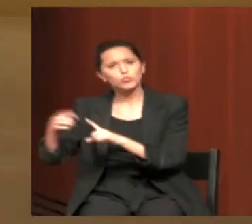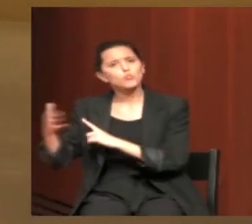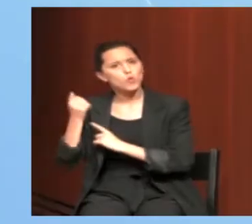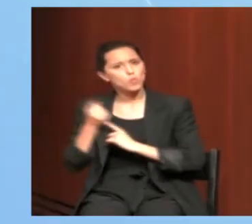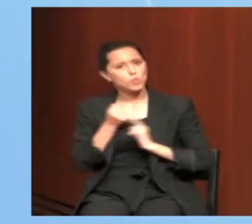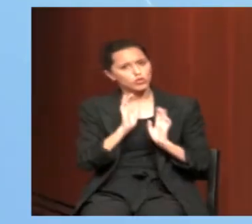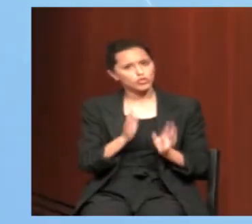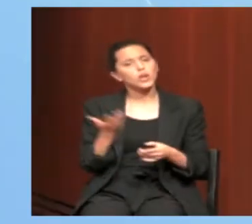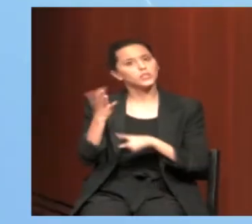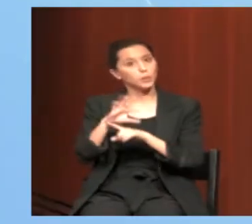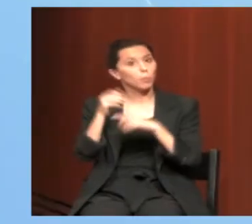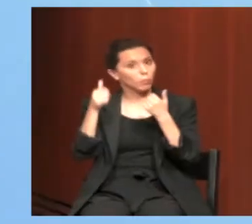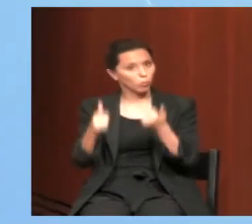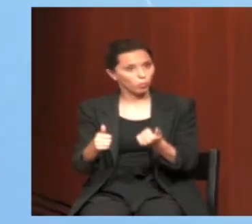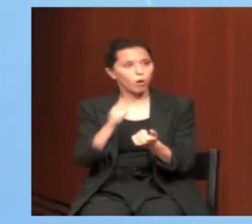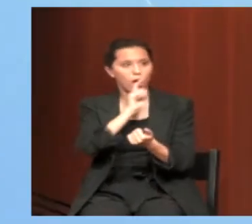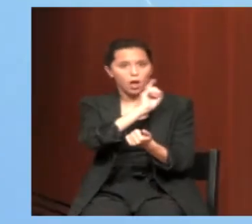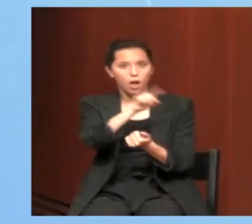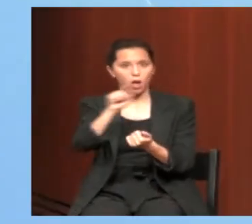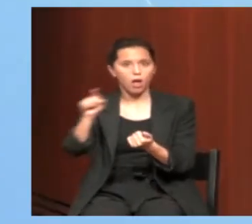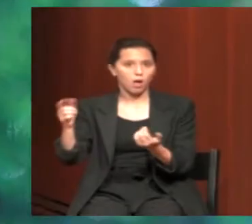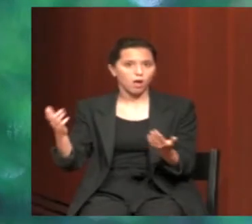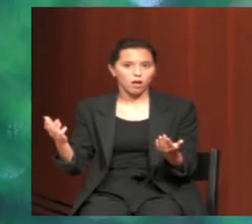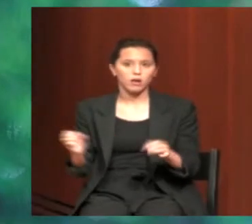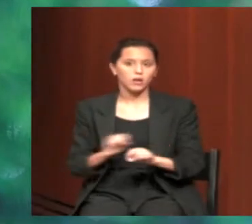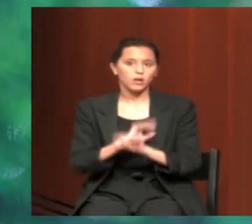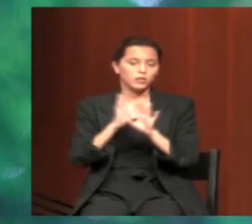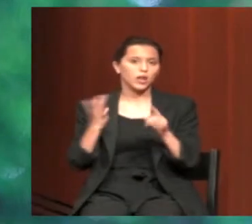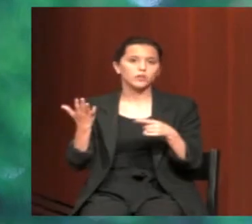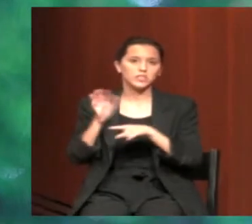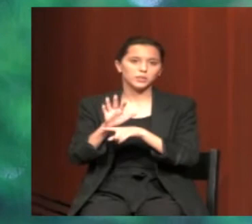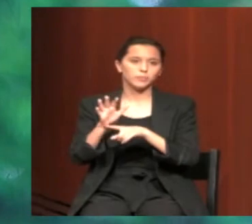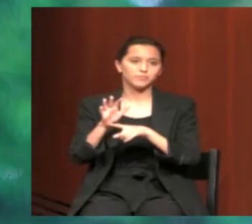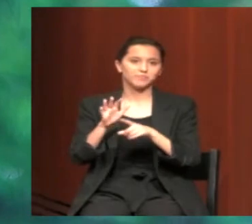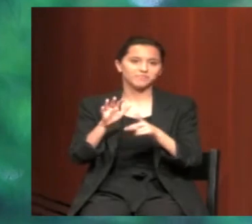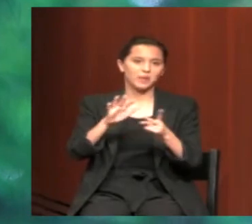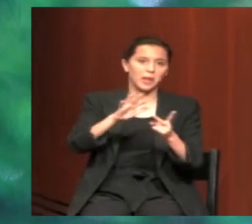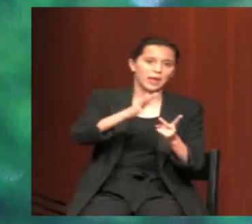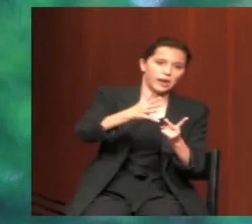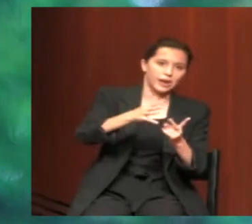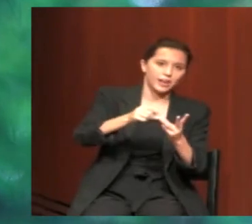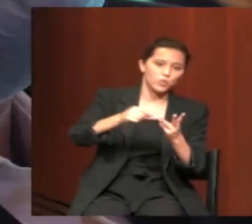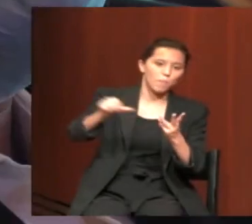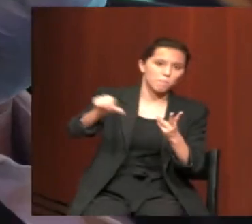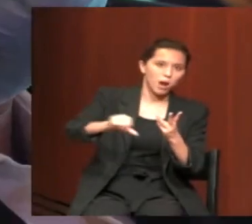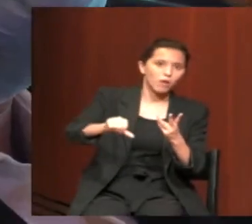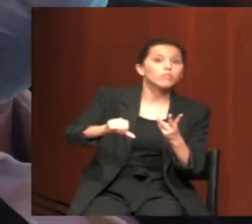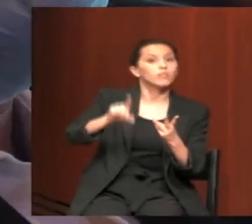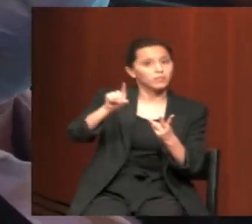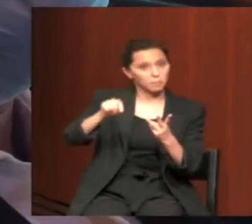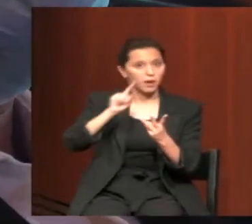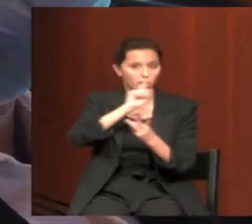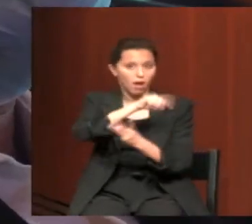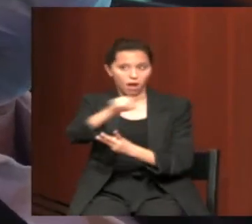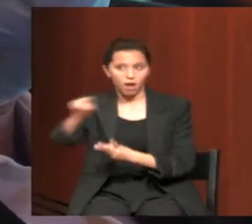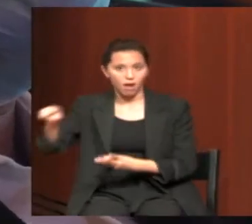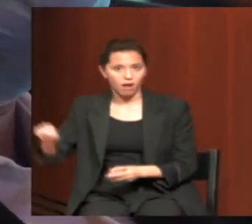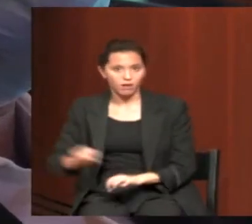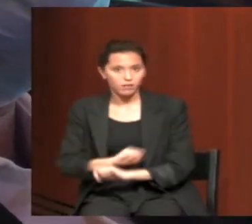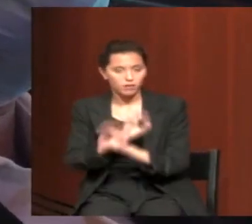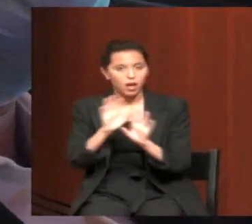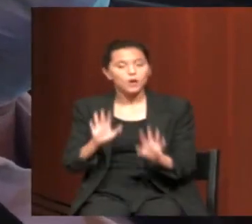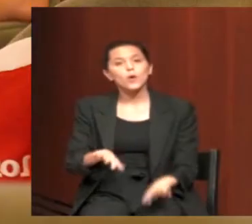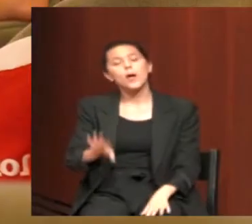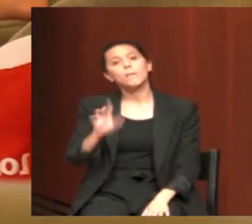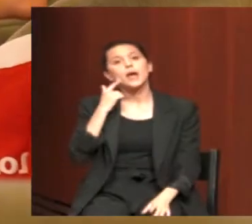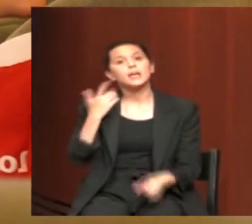bons exemplos disso. Claro que os exemplos mais ou menos e os exemplos maus também existem. Mas